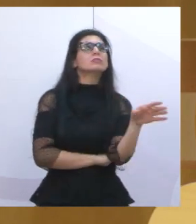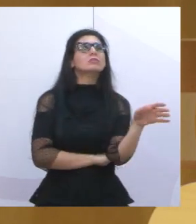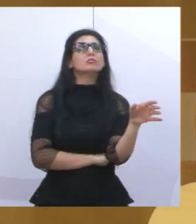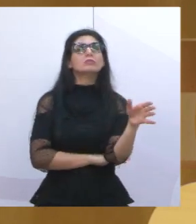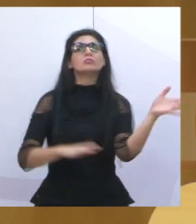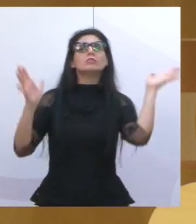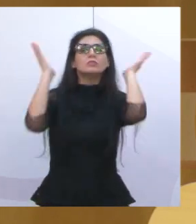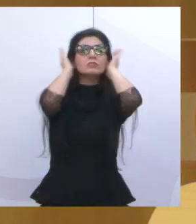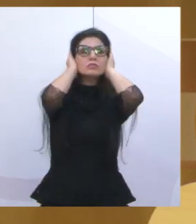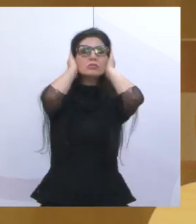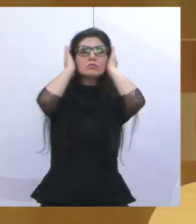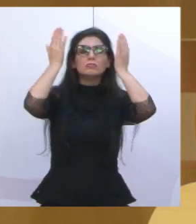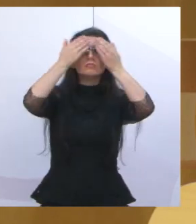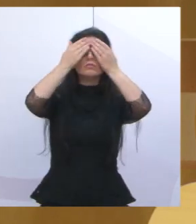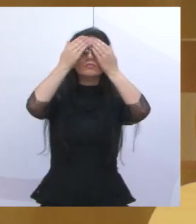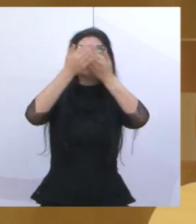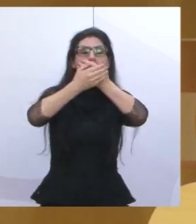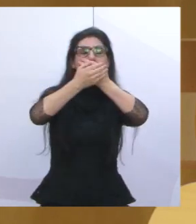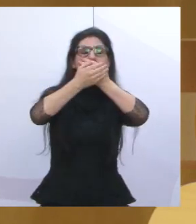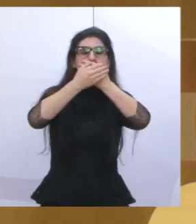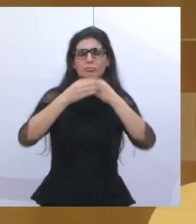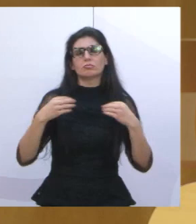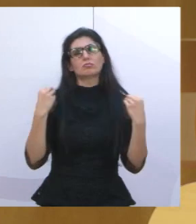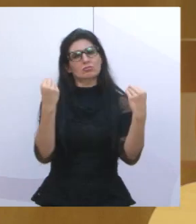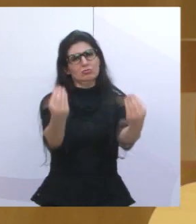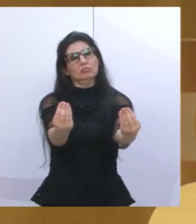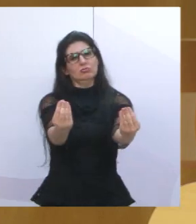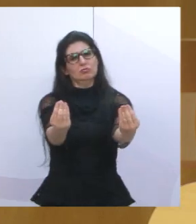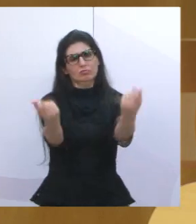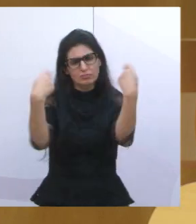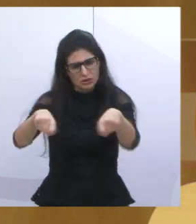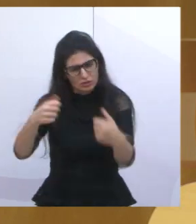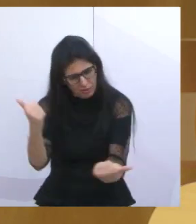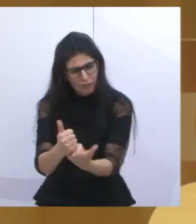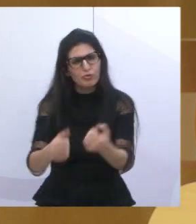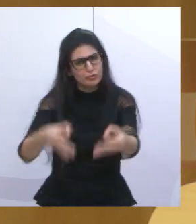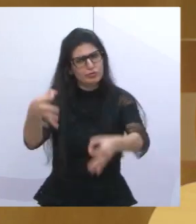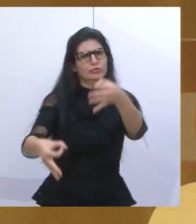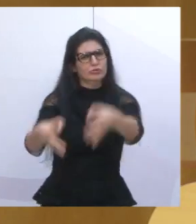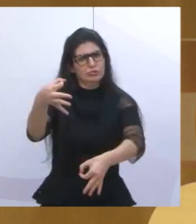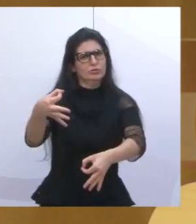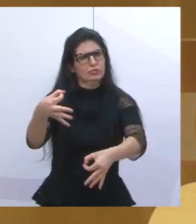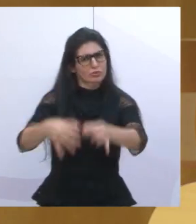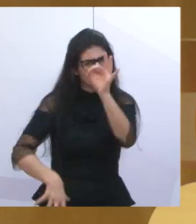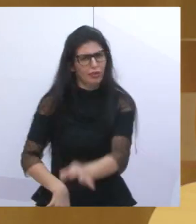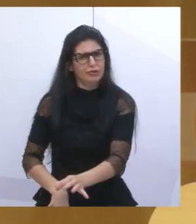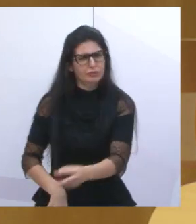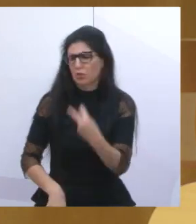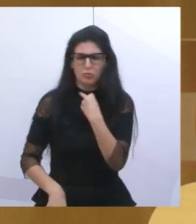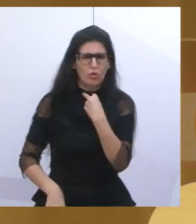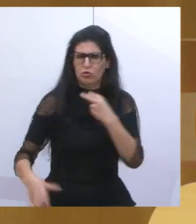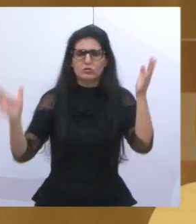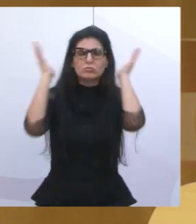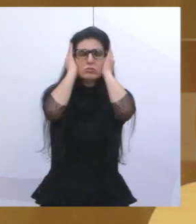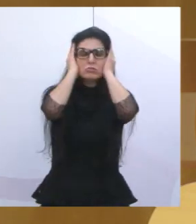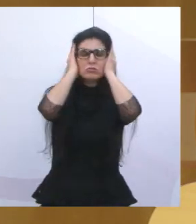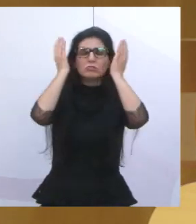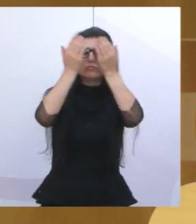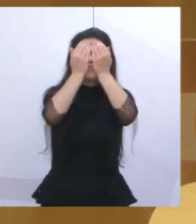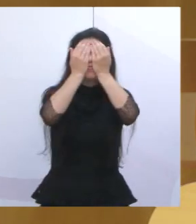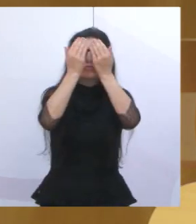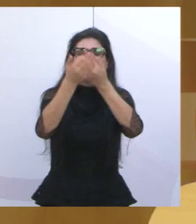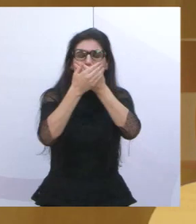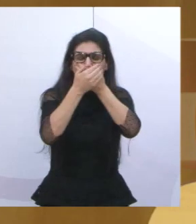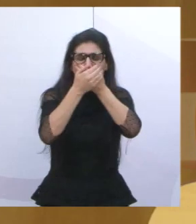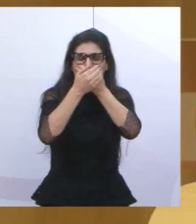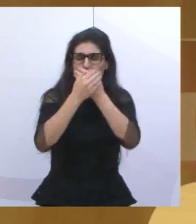que eu entendo que deva ser feito. E a outra questão também, eu já comentei